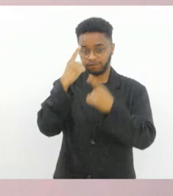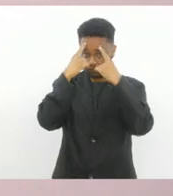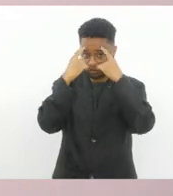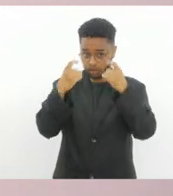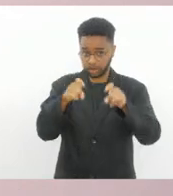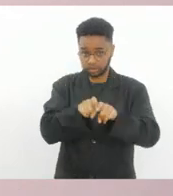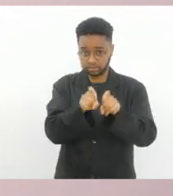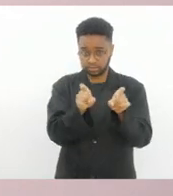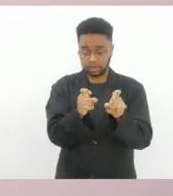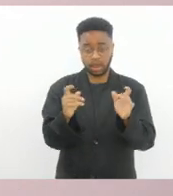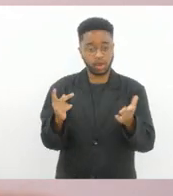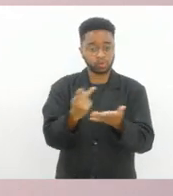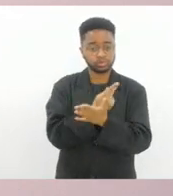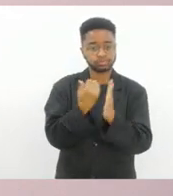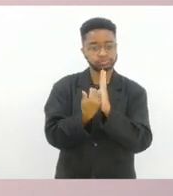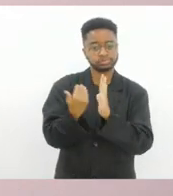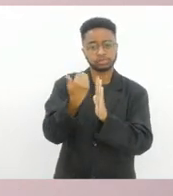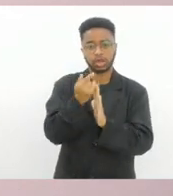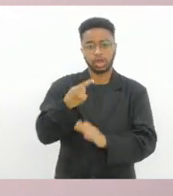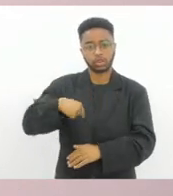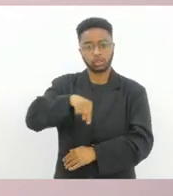muito maiores para nós,